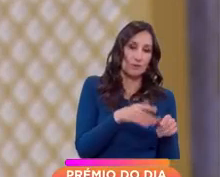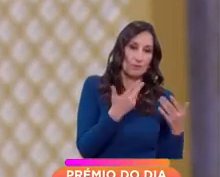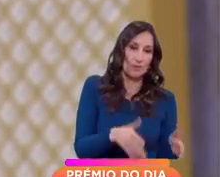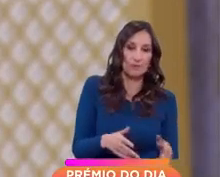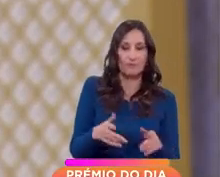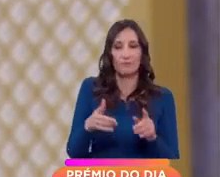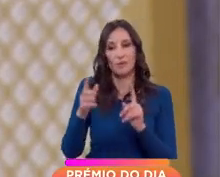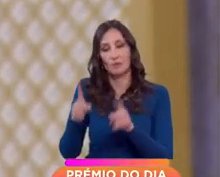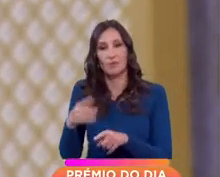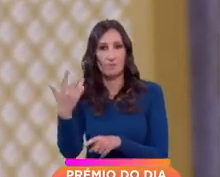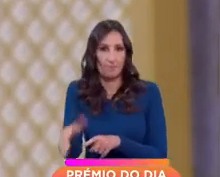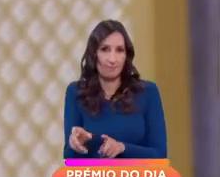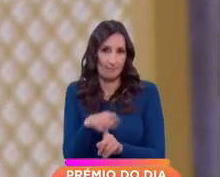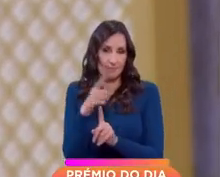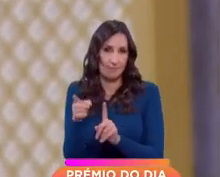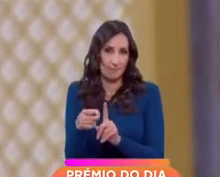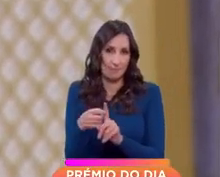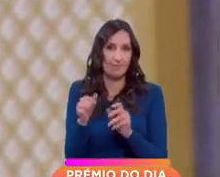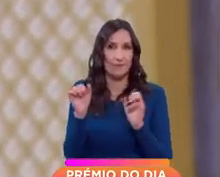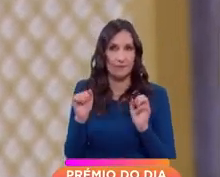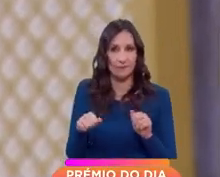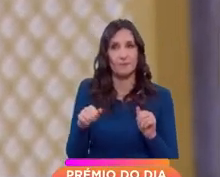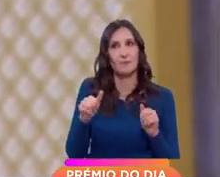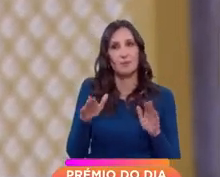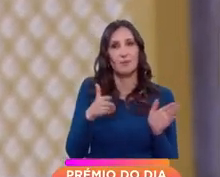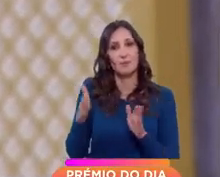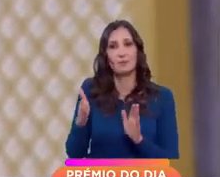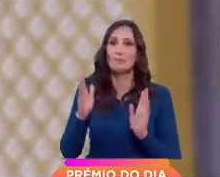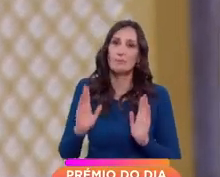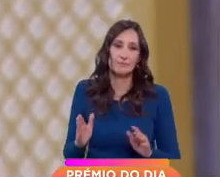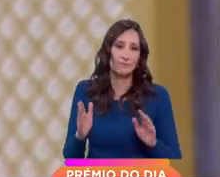mal. Mas também têm de vir coisas boas. Só podem vir coisas boas. Só podem vir coisas boas.